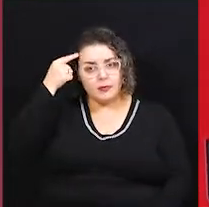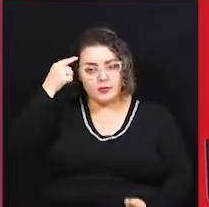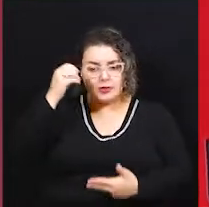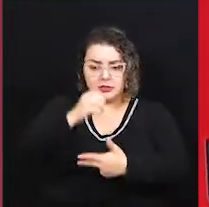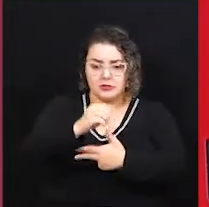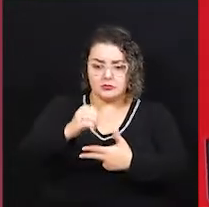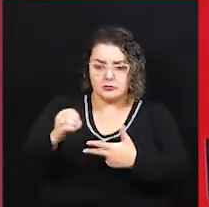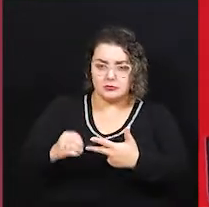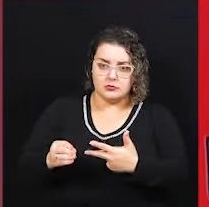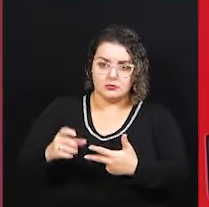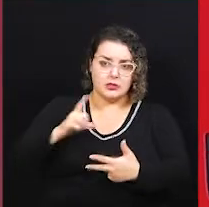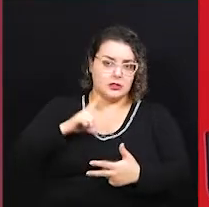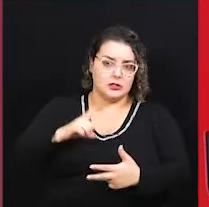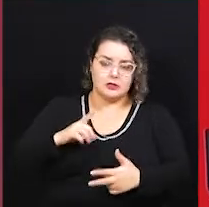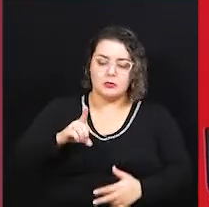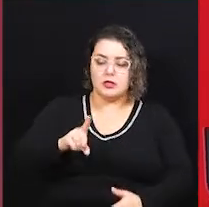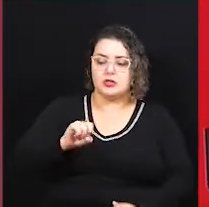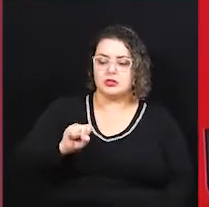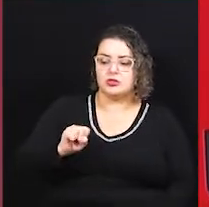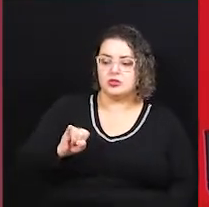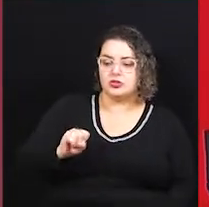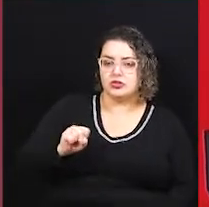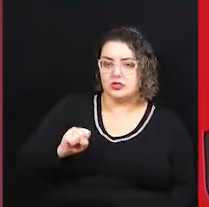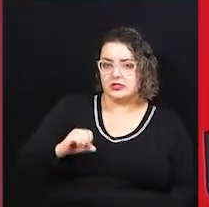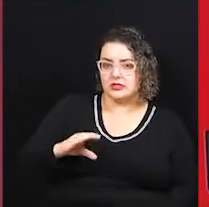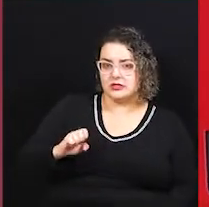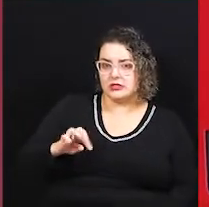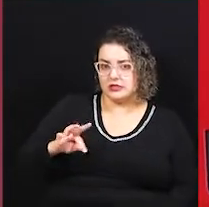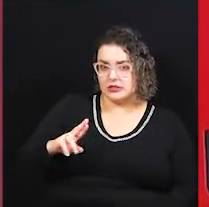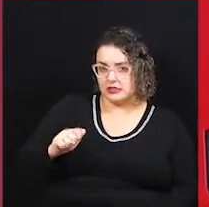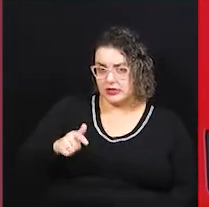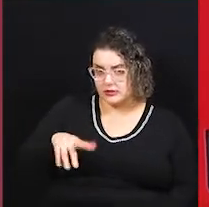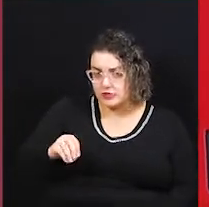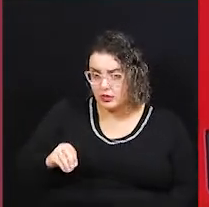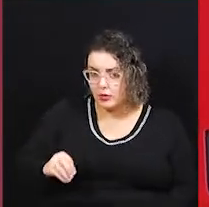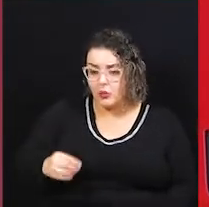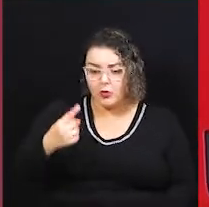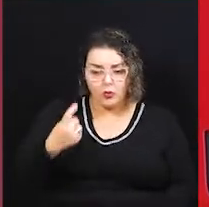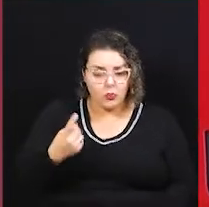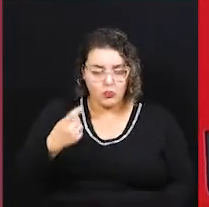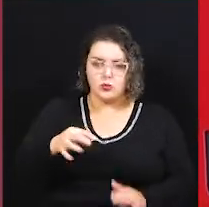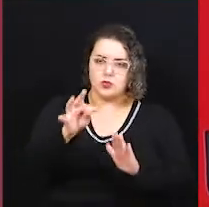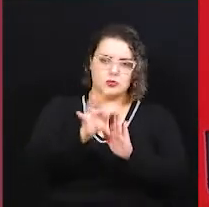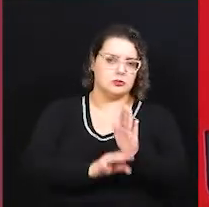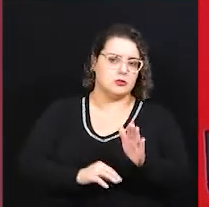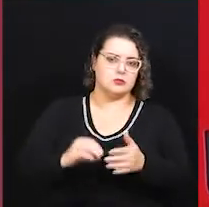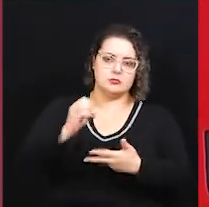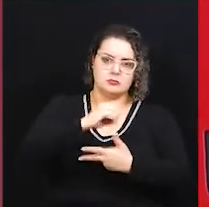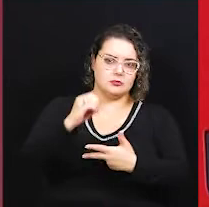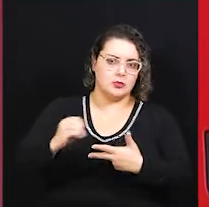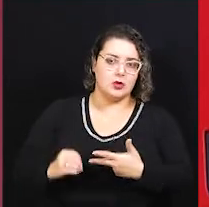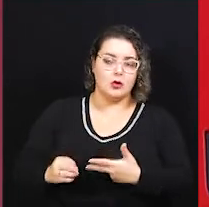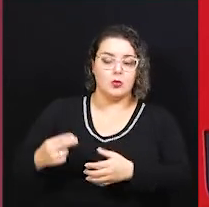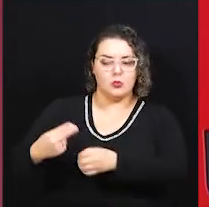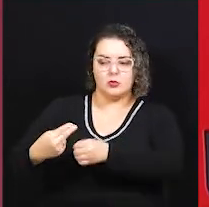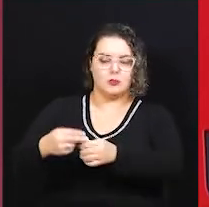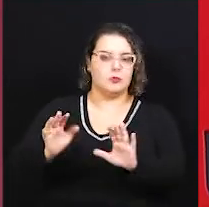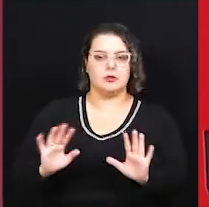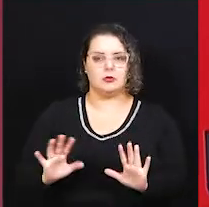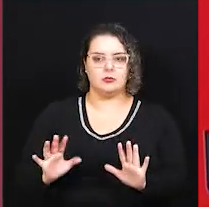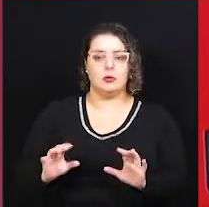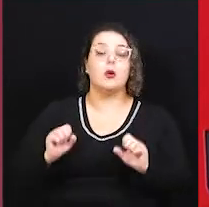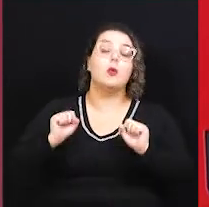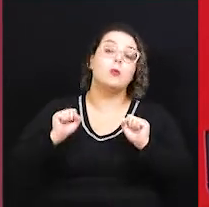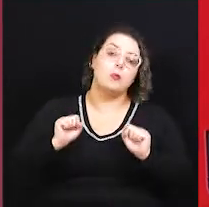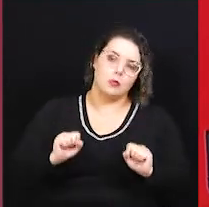Enem. Enem vai cair uma dissertação, ponto. Ou seja, é um tipo de texto possível, único, que vai cair no Enem. Unicamp não.